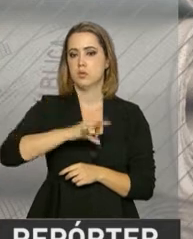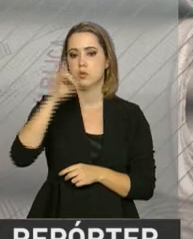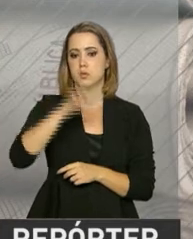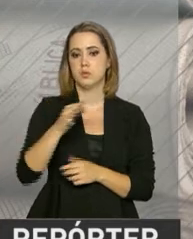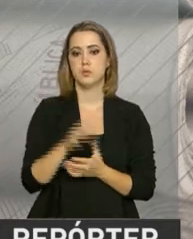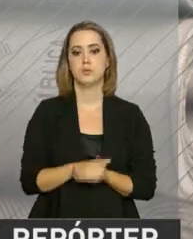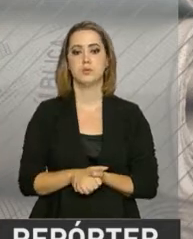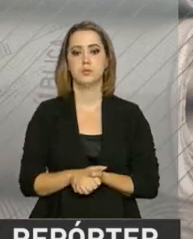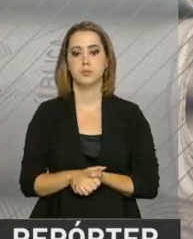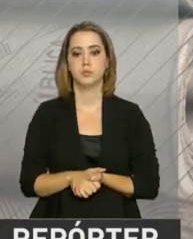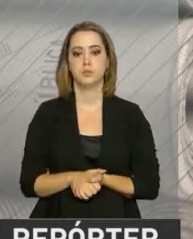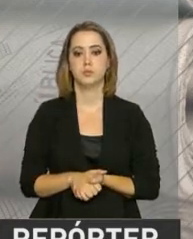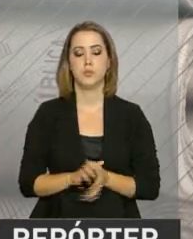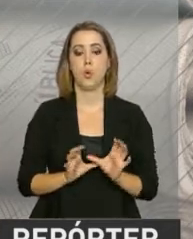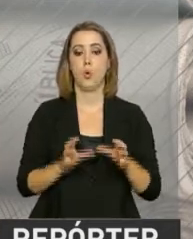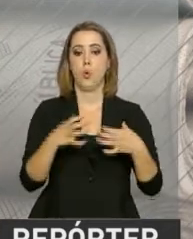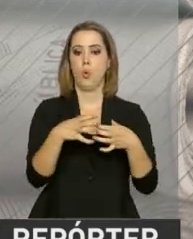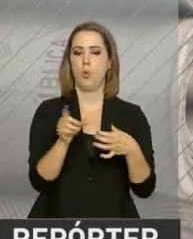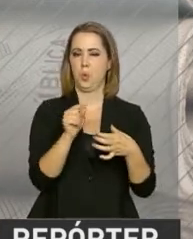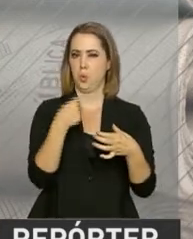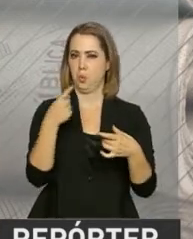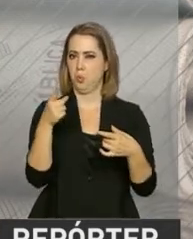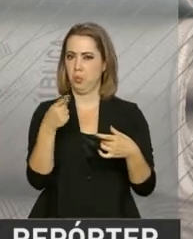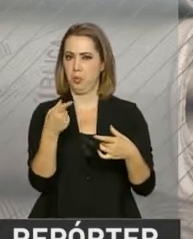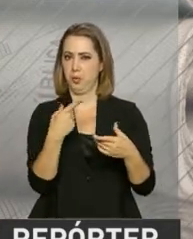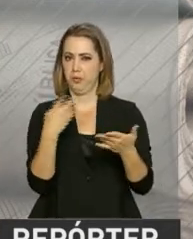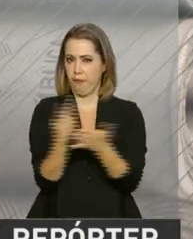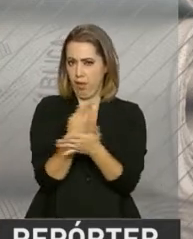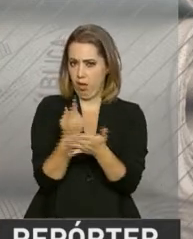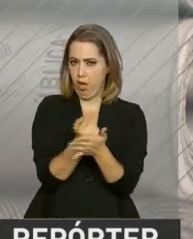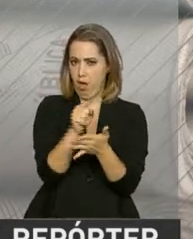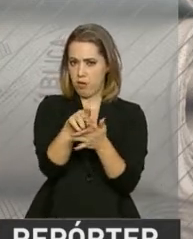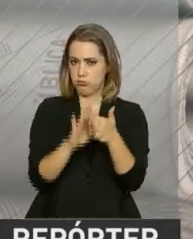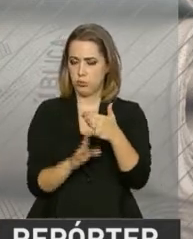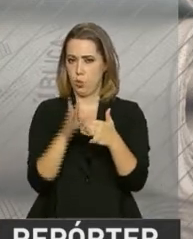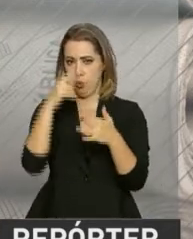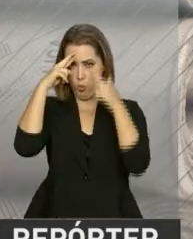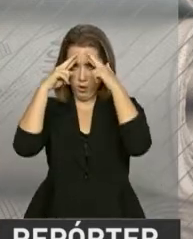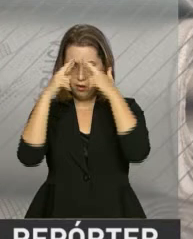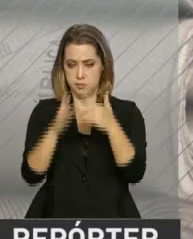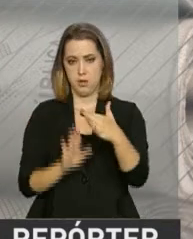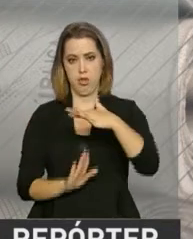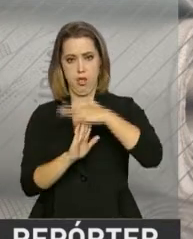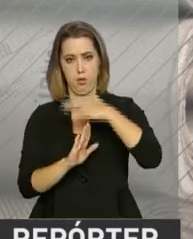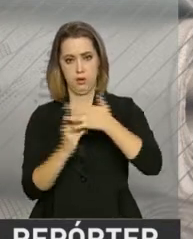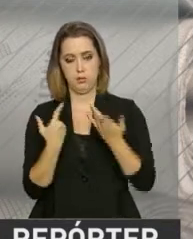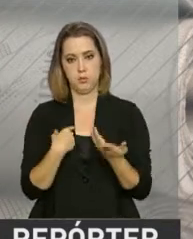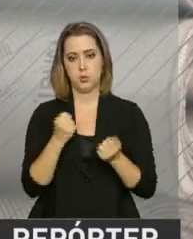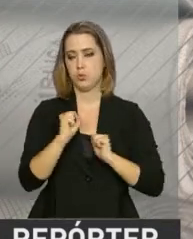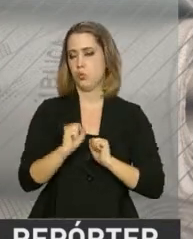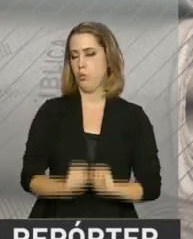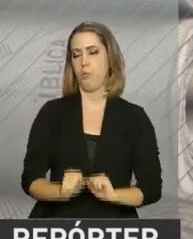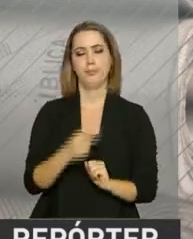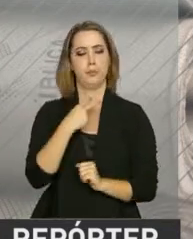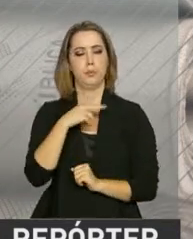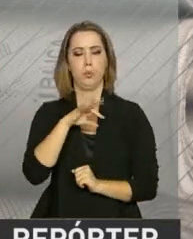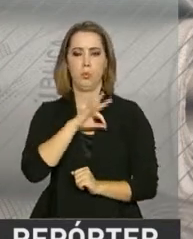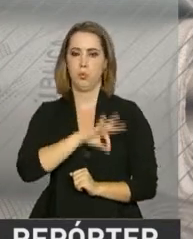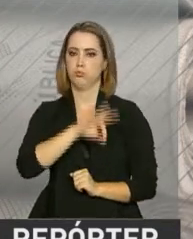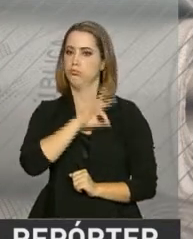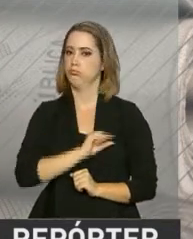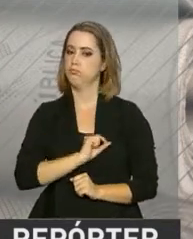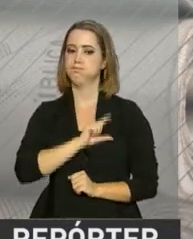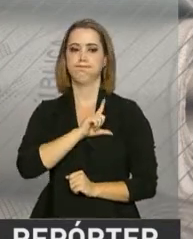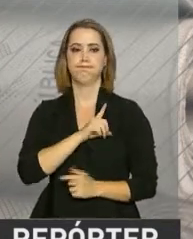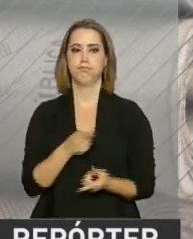7,2%. O órgão que desrespeitar o teto não vai poder, no ano seguinte, dar aumento de salários, contratar pessoas ou